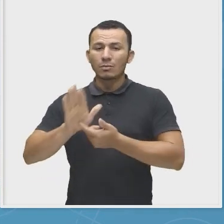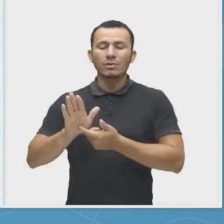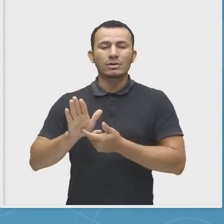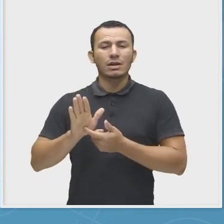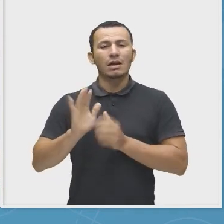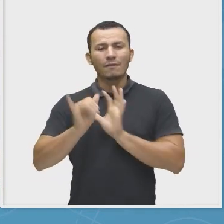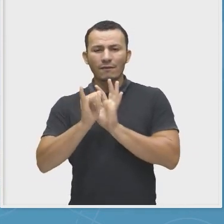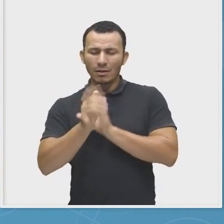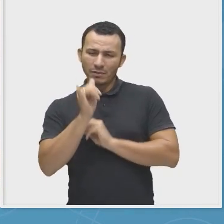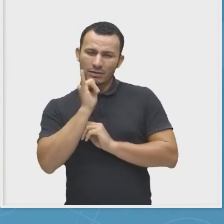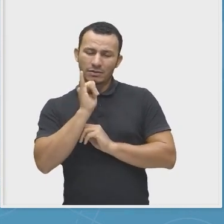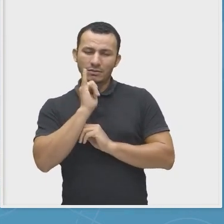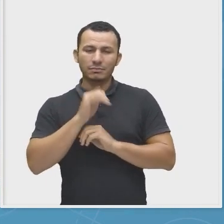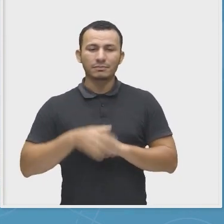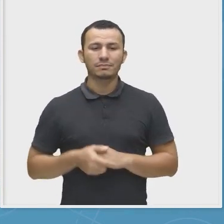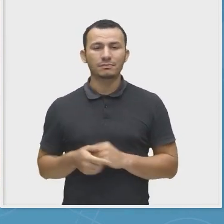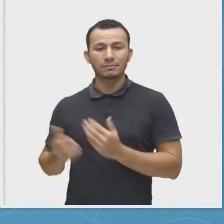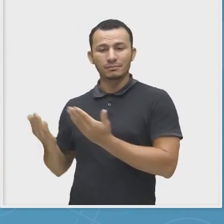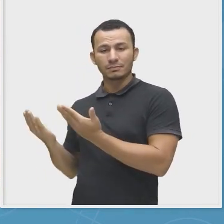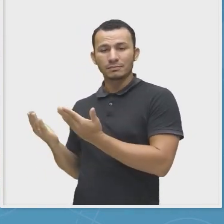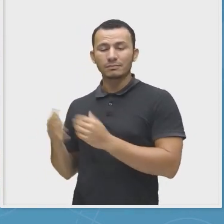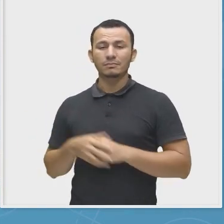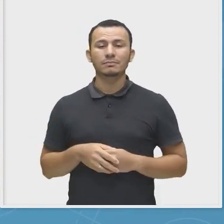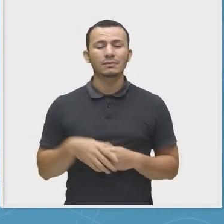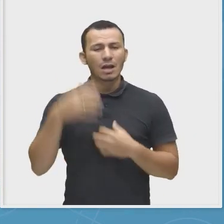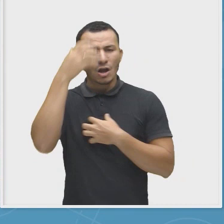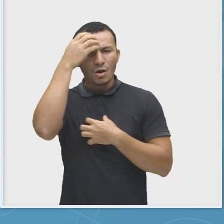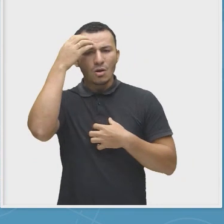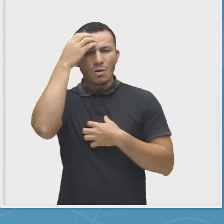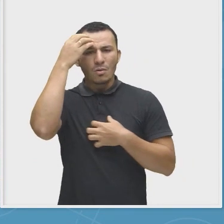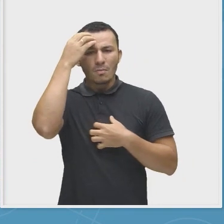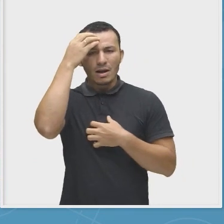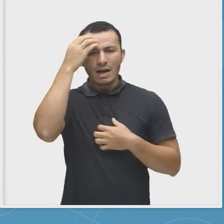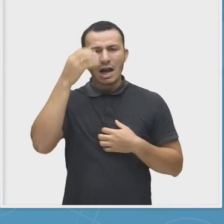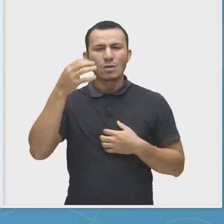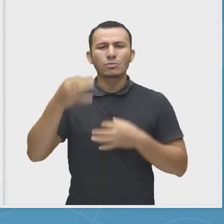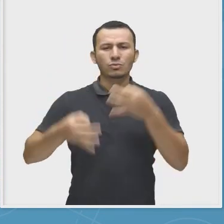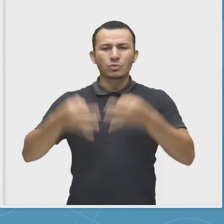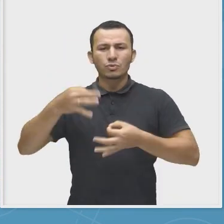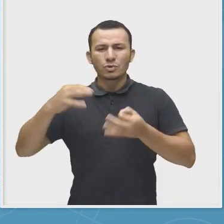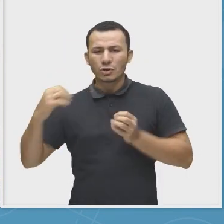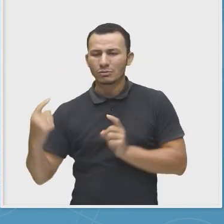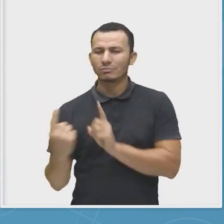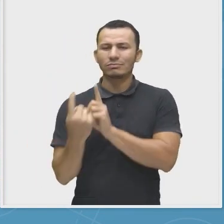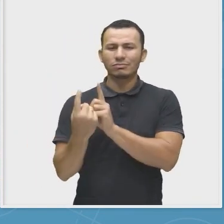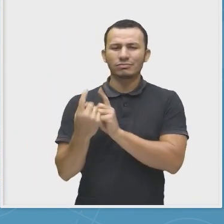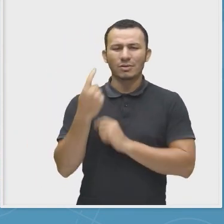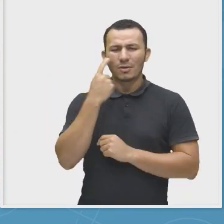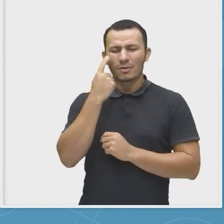fábula. Chama-se O Macaco perante o Juiz de Direito. Observem aí.